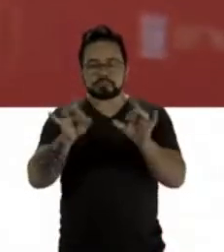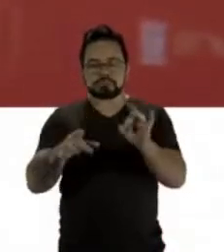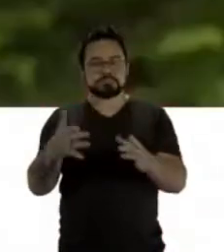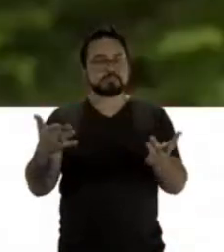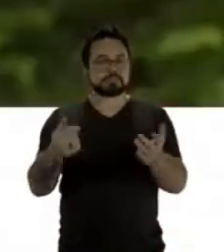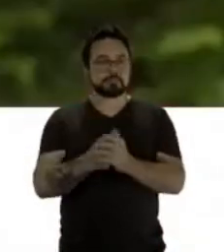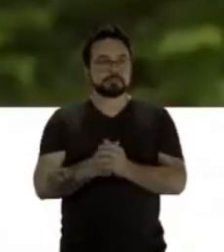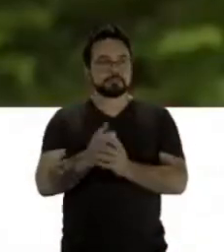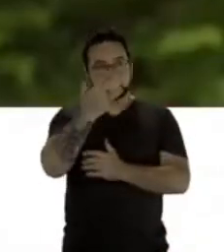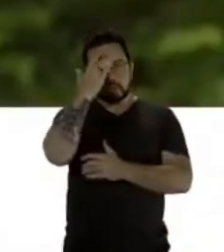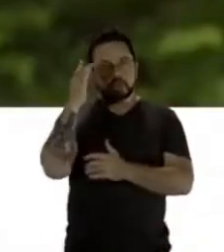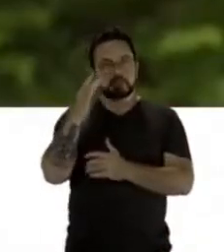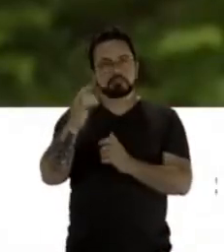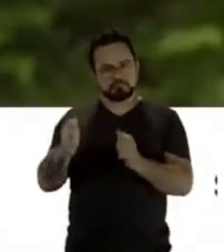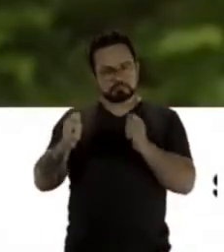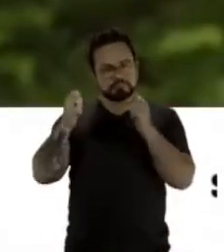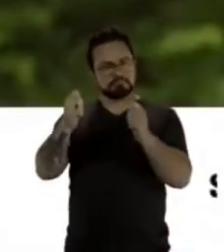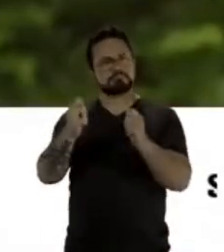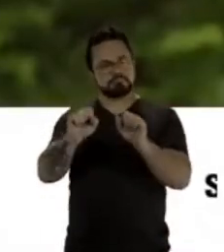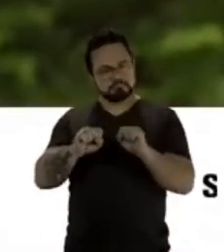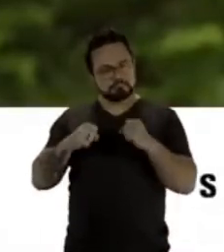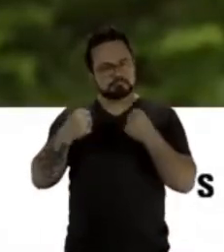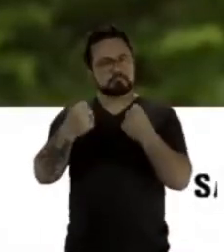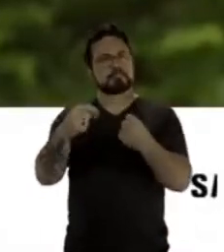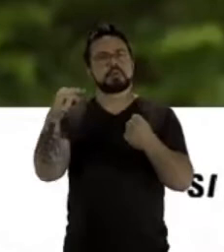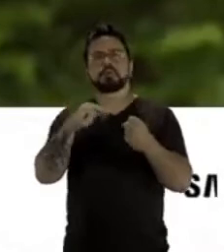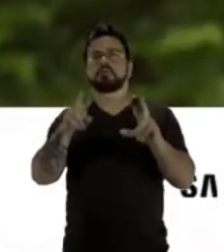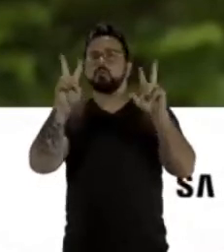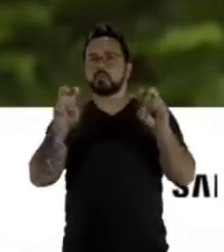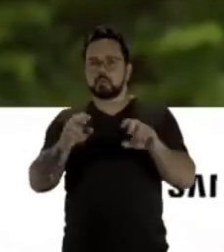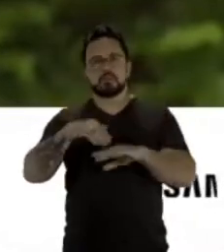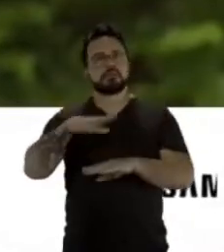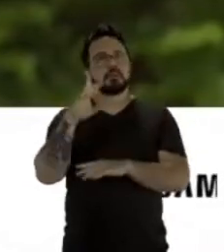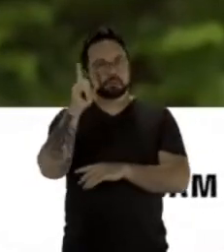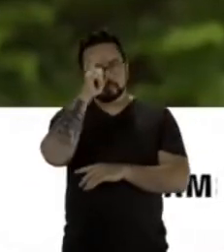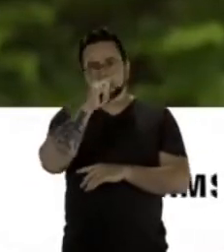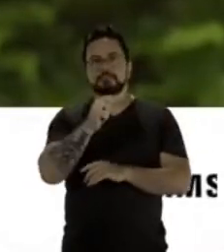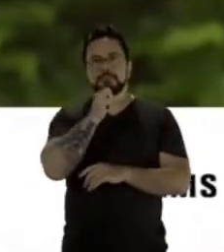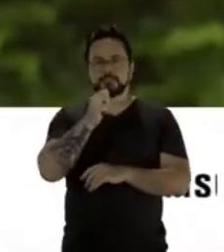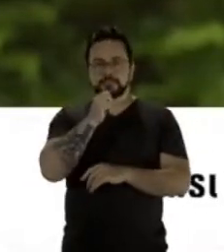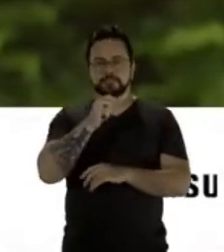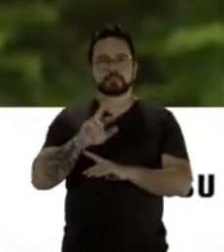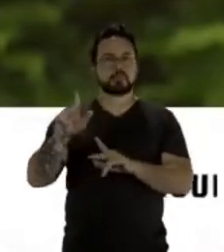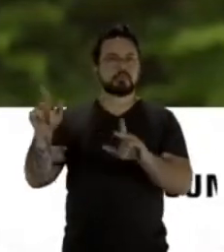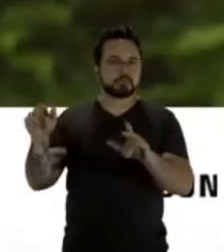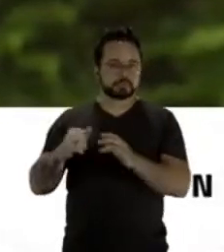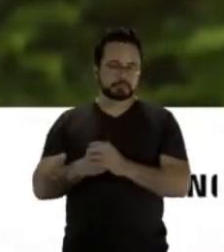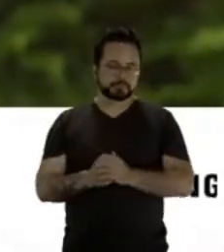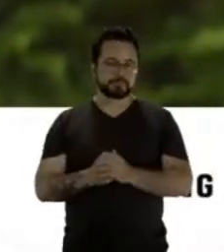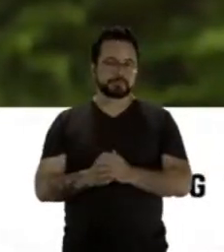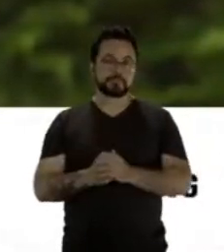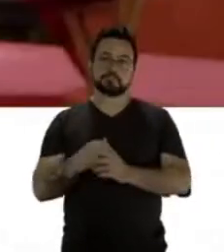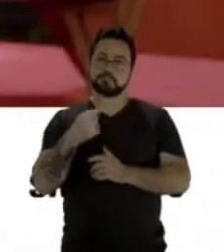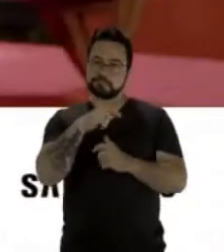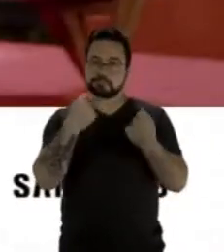E ser ativista nesse tipo de assunto parece mais difícil do que dos outros, do que tudo. E